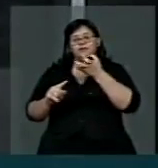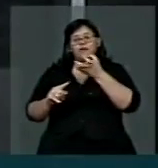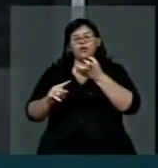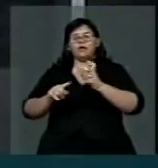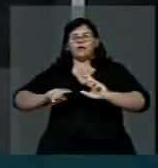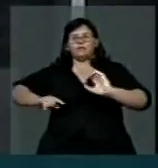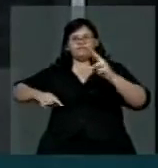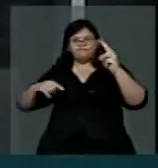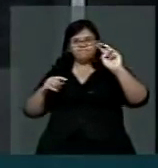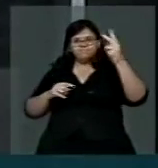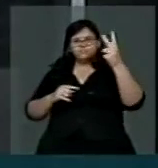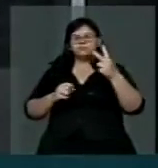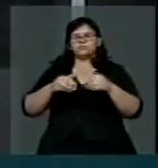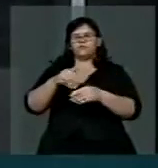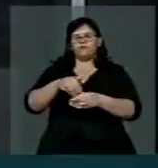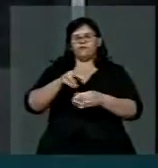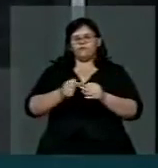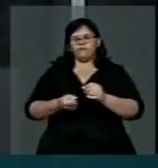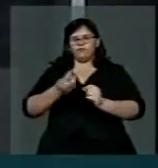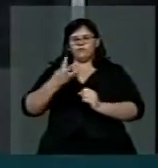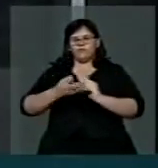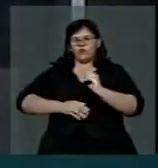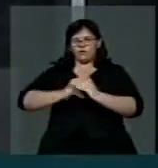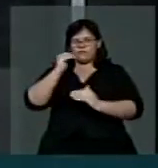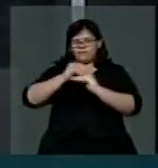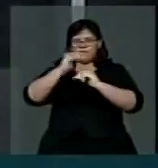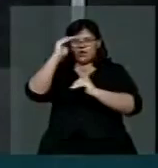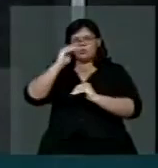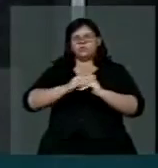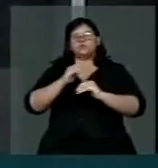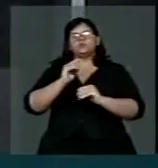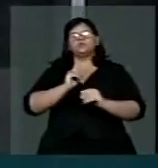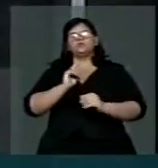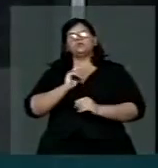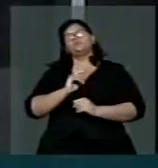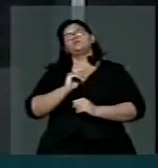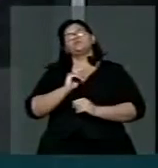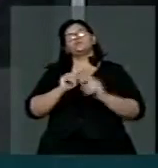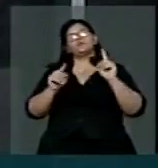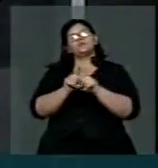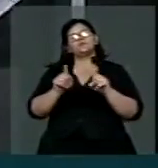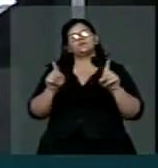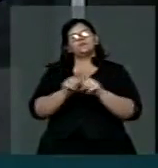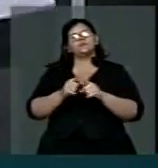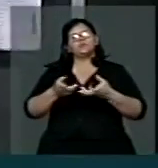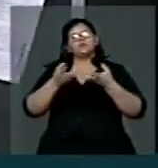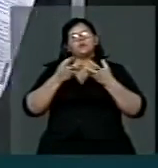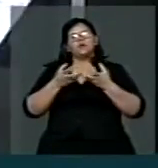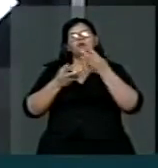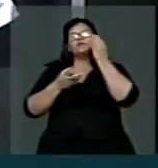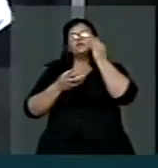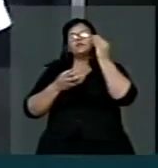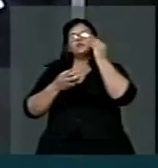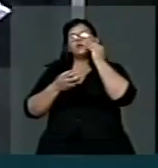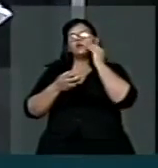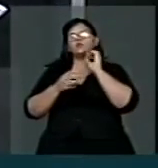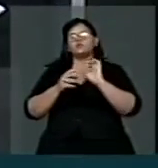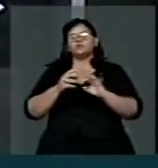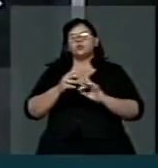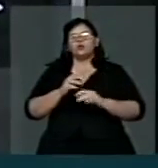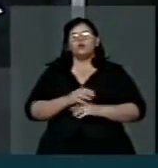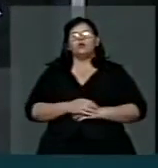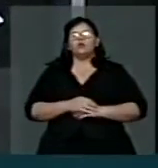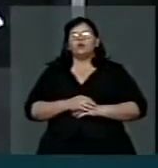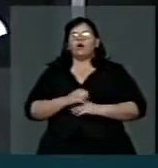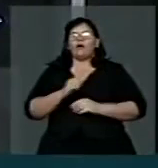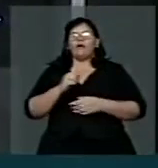a declaração de inconstitucionalidade de leis pela Corte, bem como intenta de forma imprudente